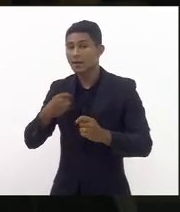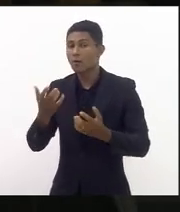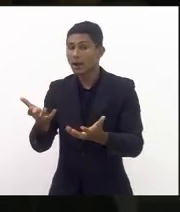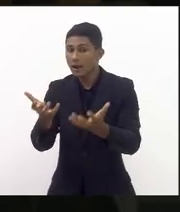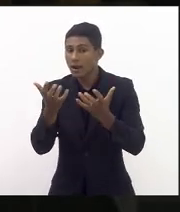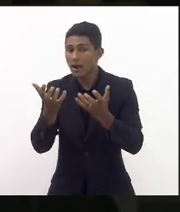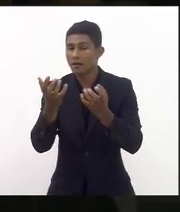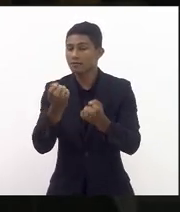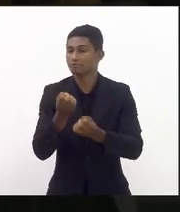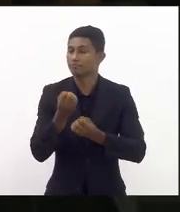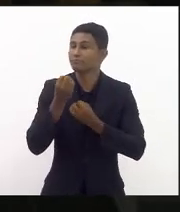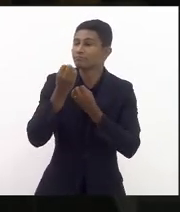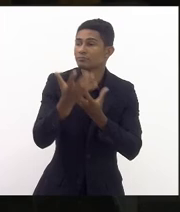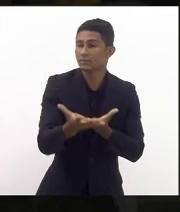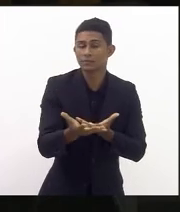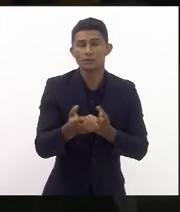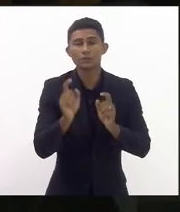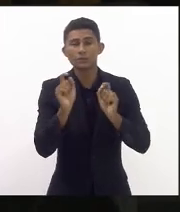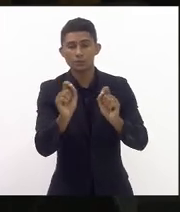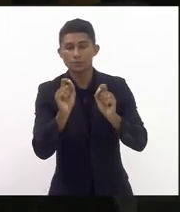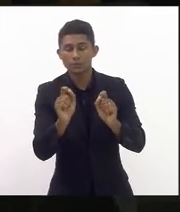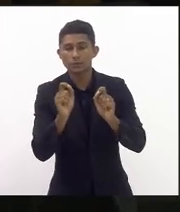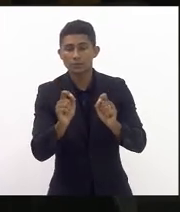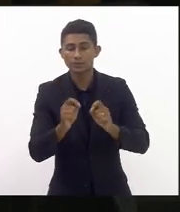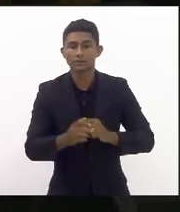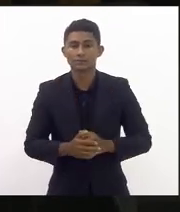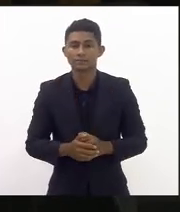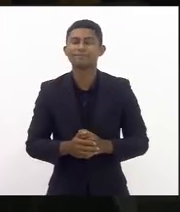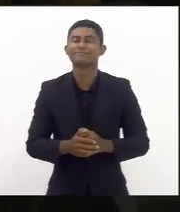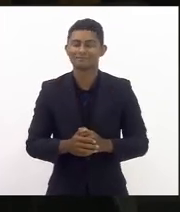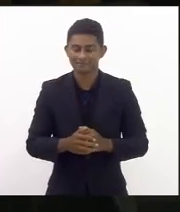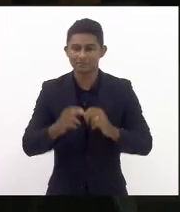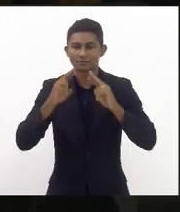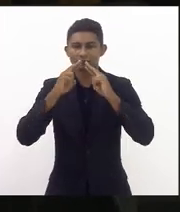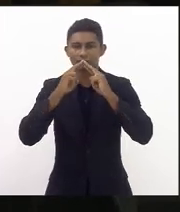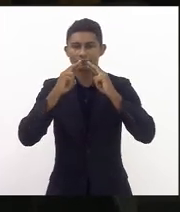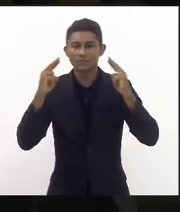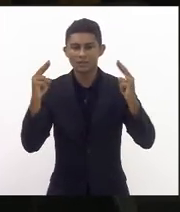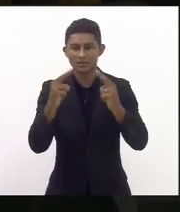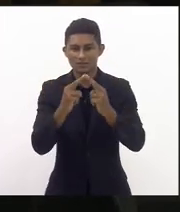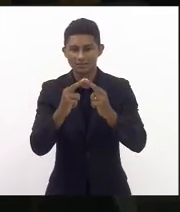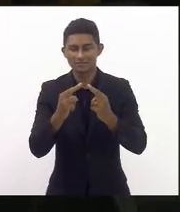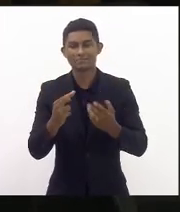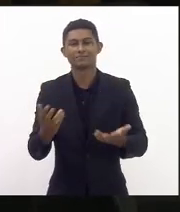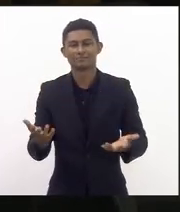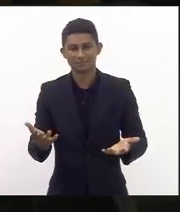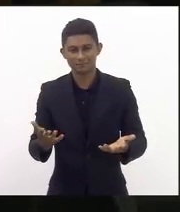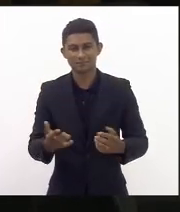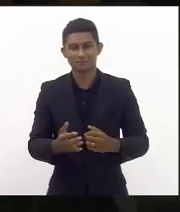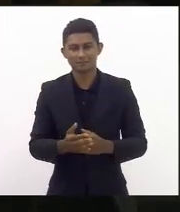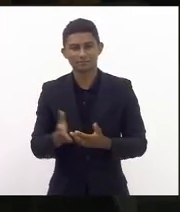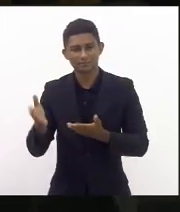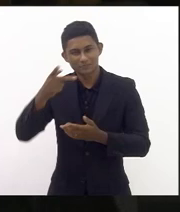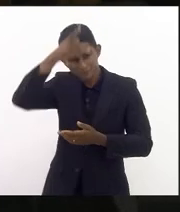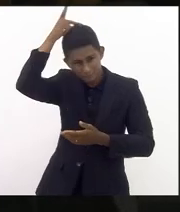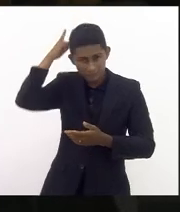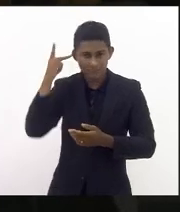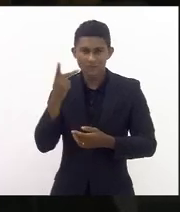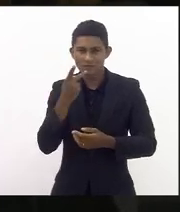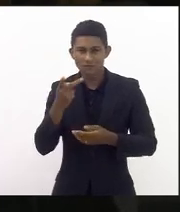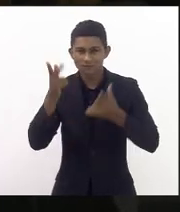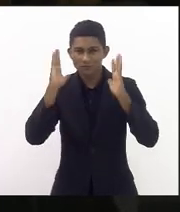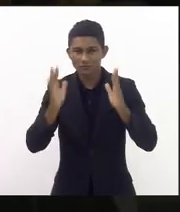aqui sobre esta audiência pública a que aludiu o deputado Luiz